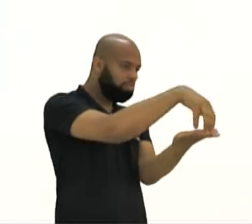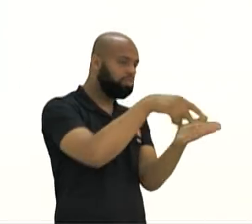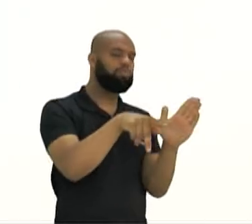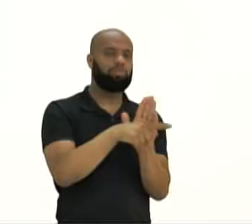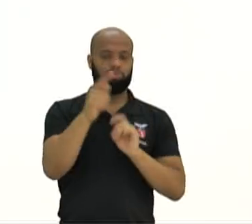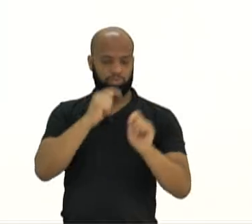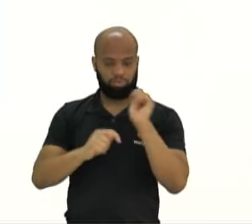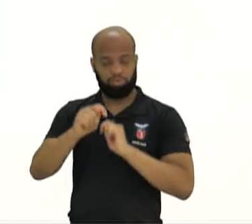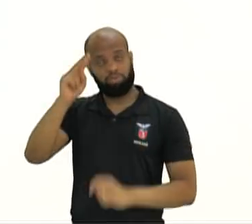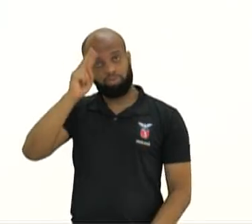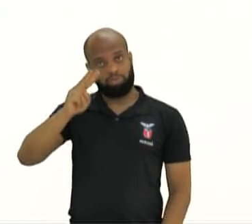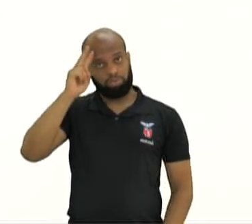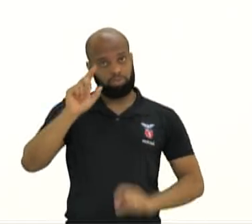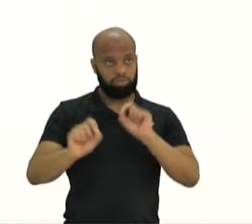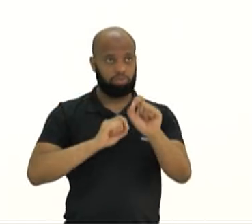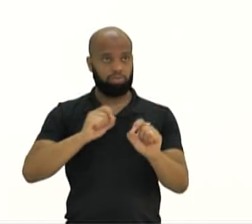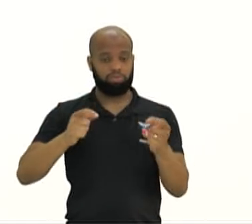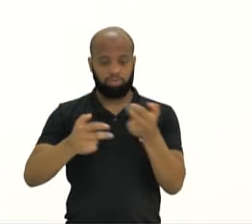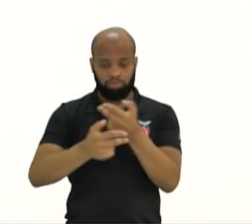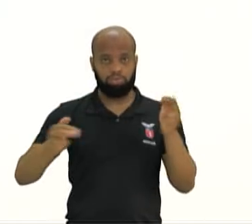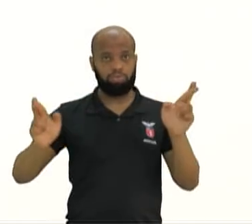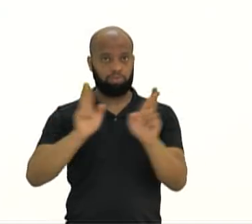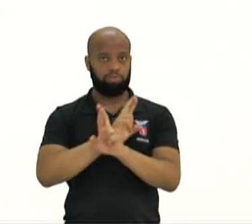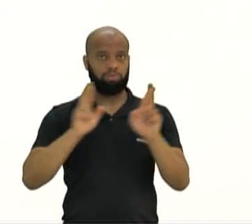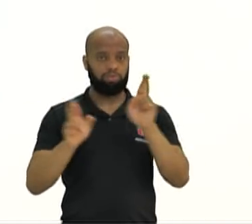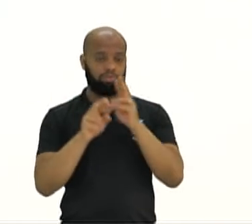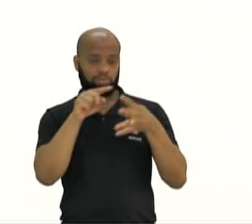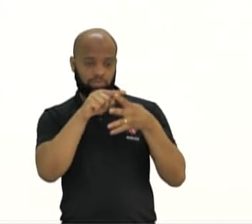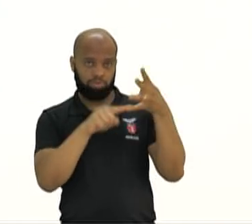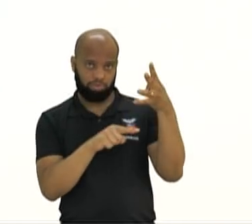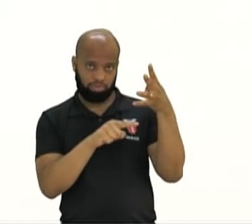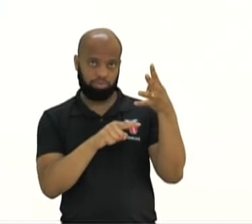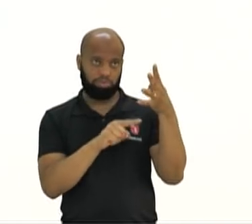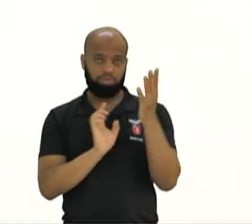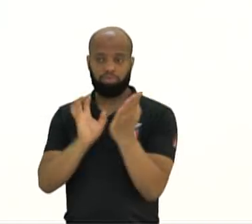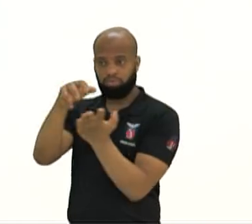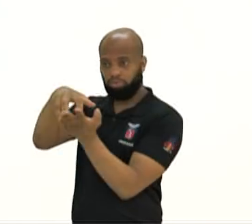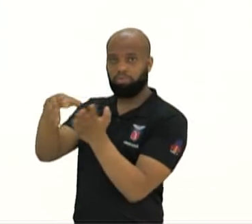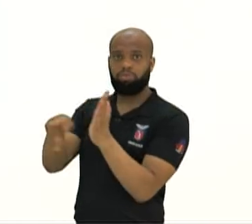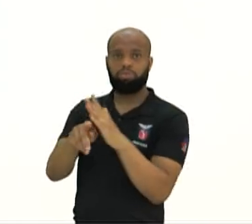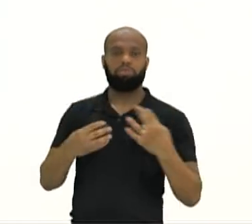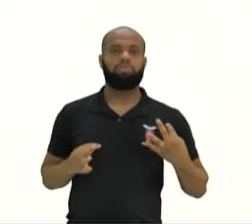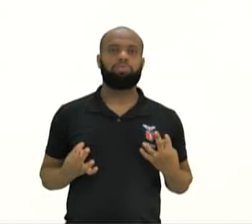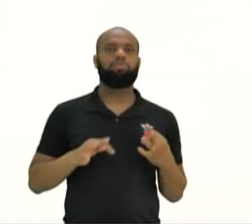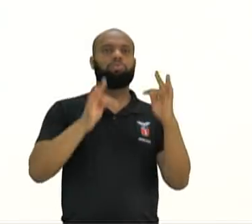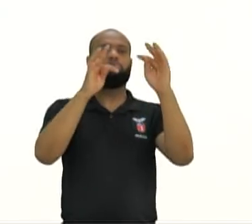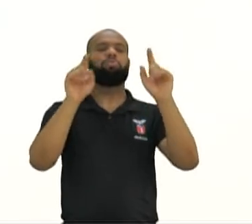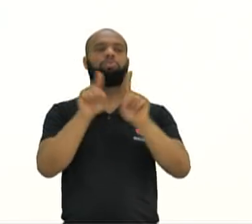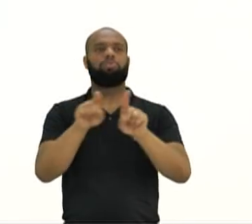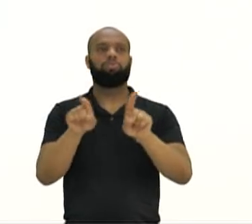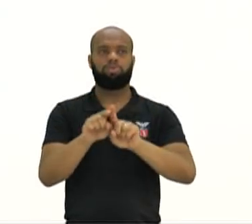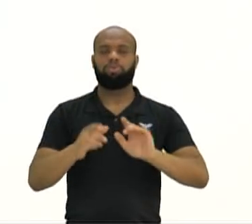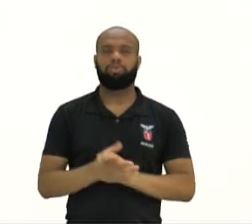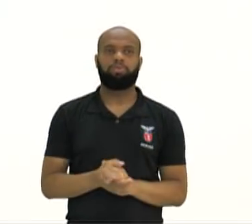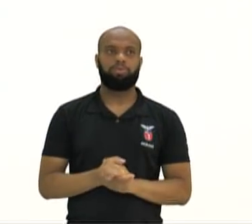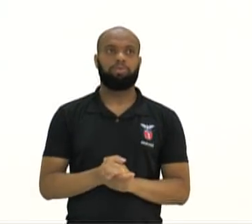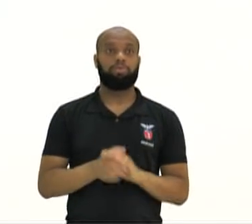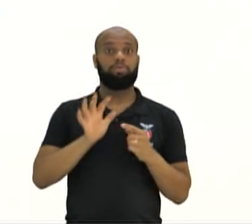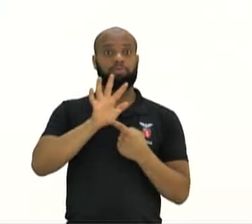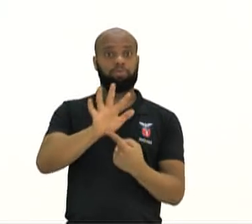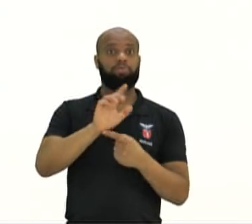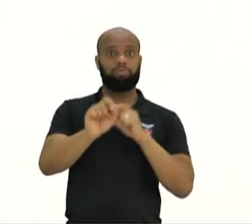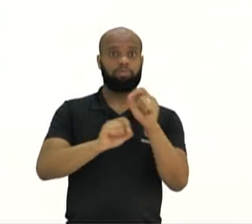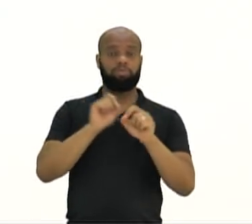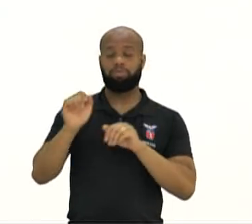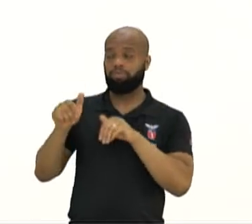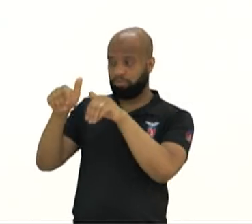aí as atividades dos setores, dos 4 setores, né? Da tecnologia também. Destaque para a Austrália e